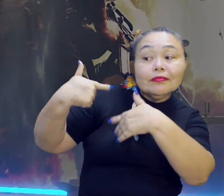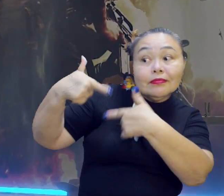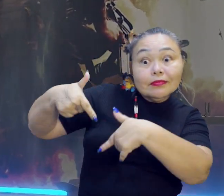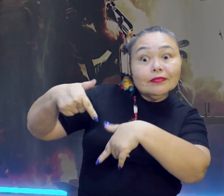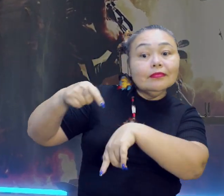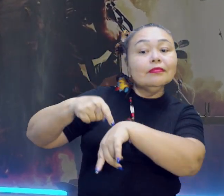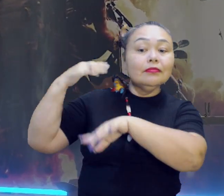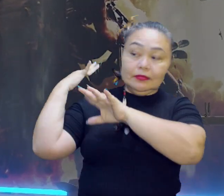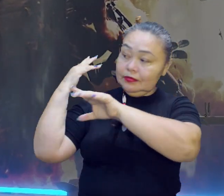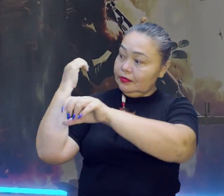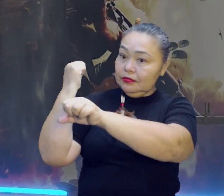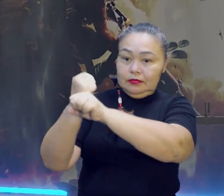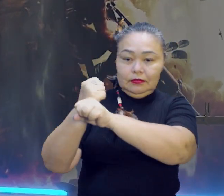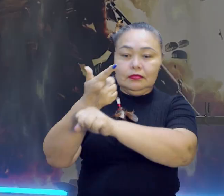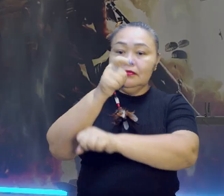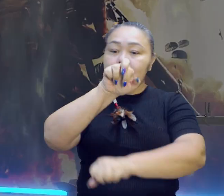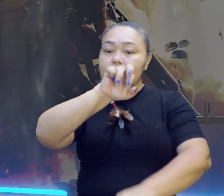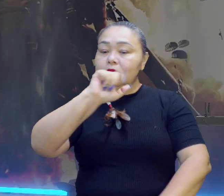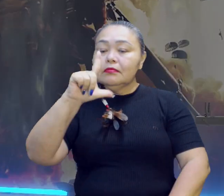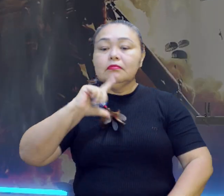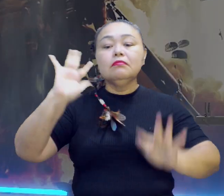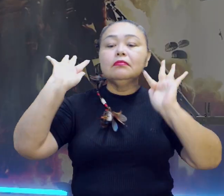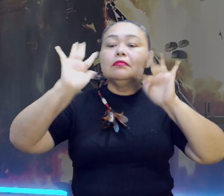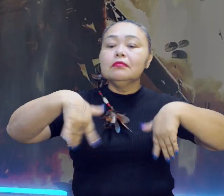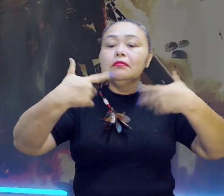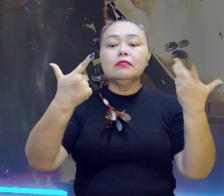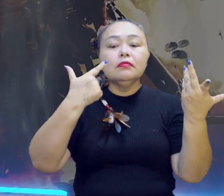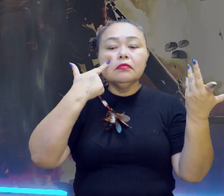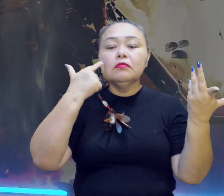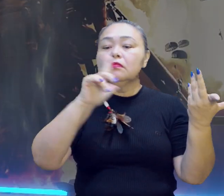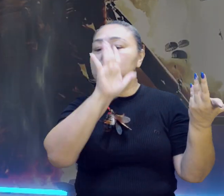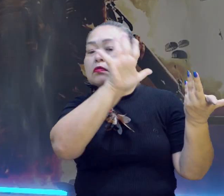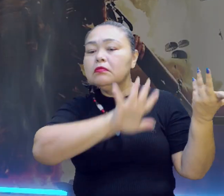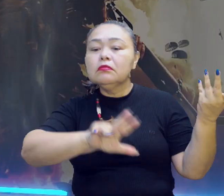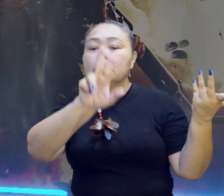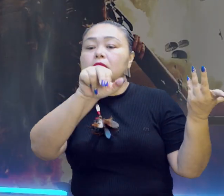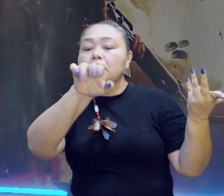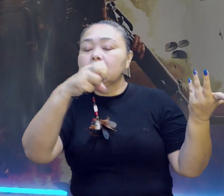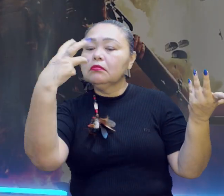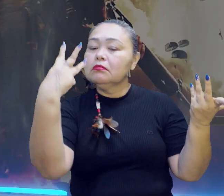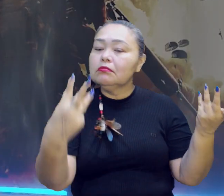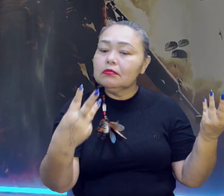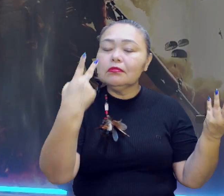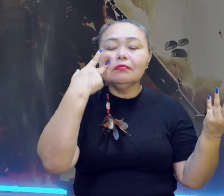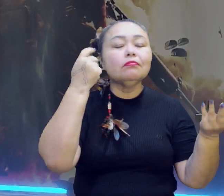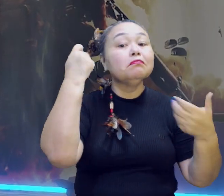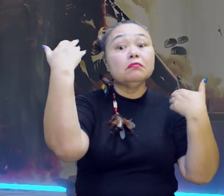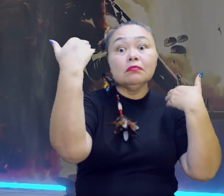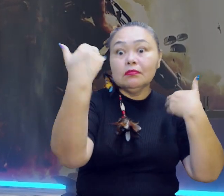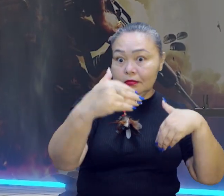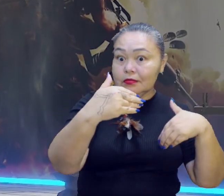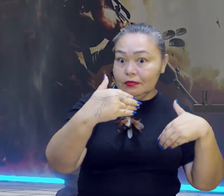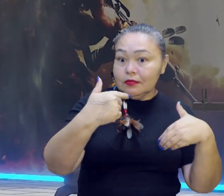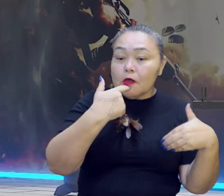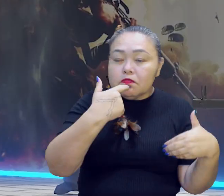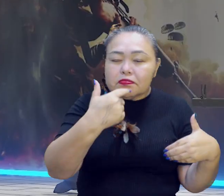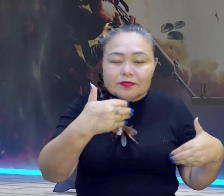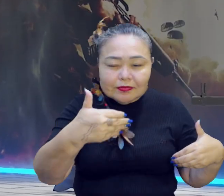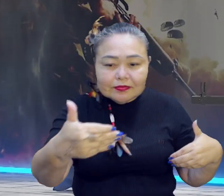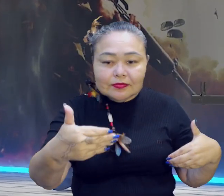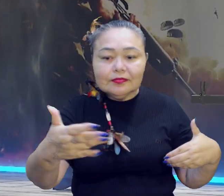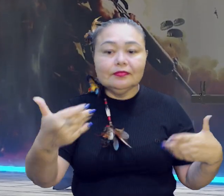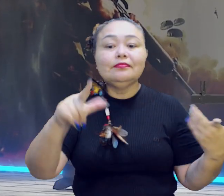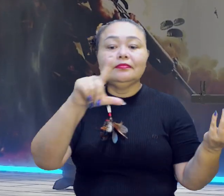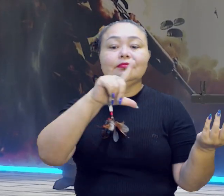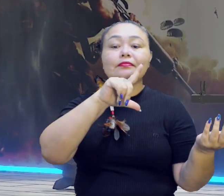revisão geral, finalizamos toda a unidade 3, a sua prova está chegando. Então